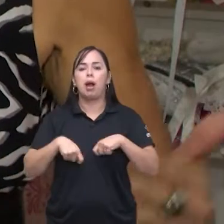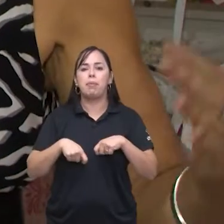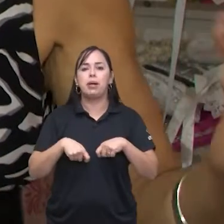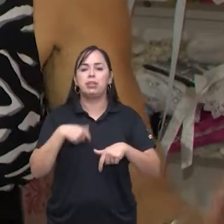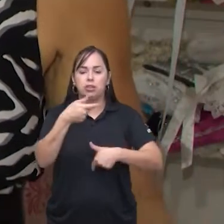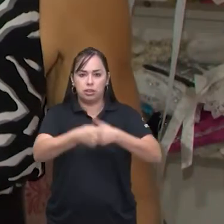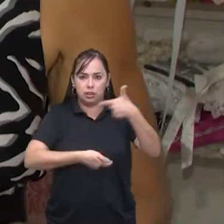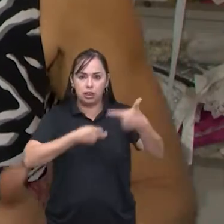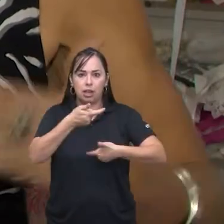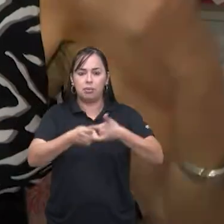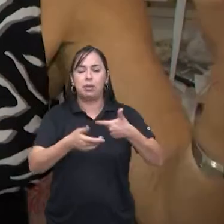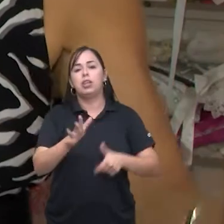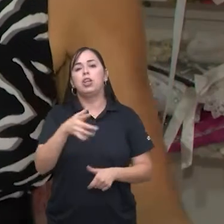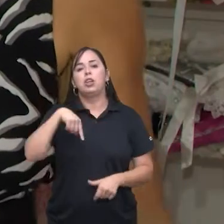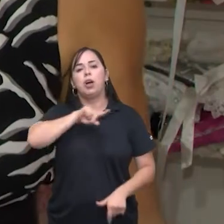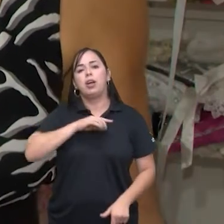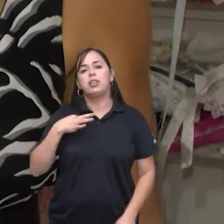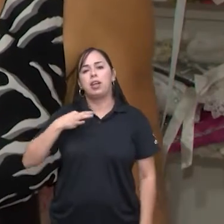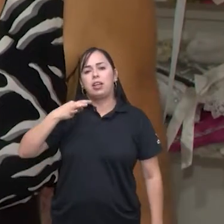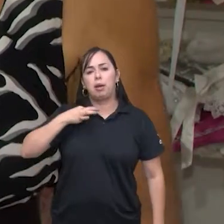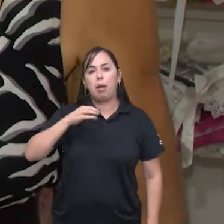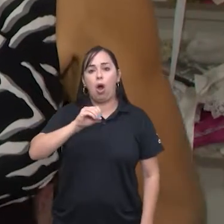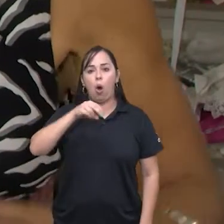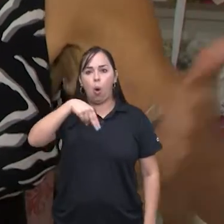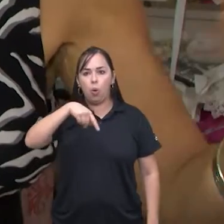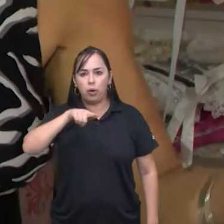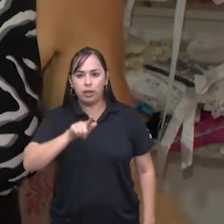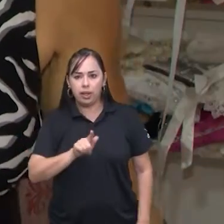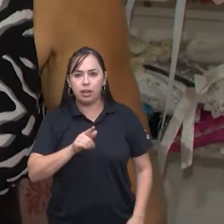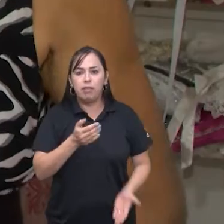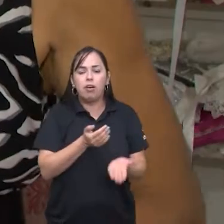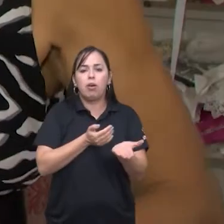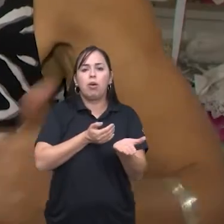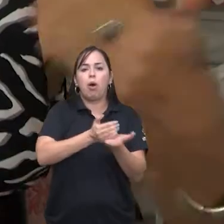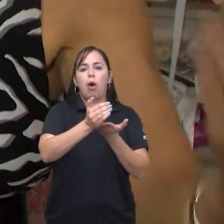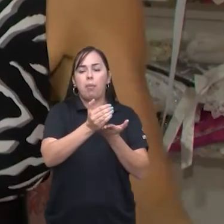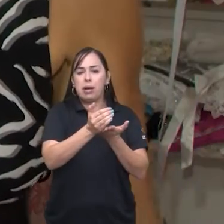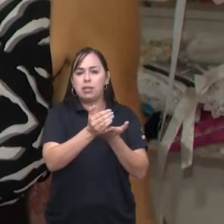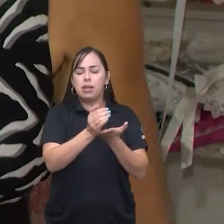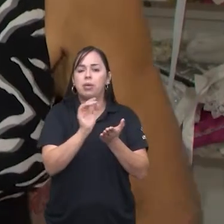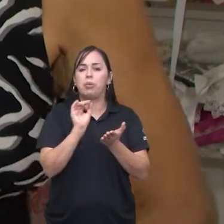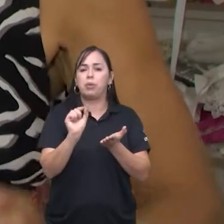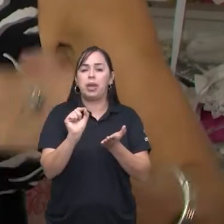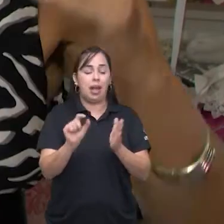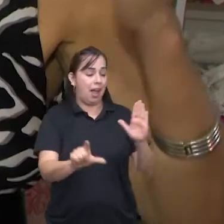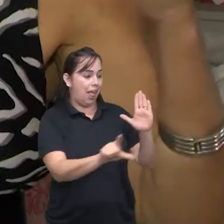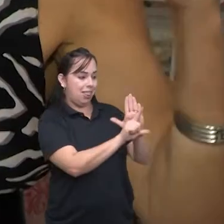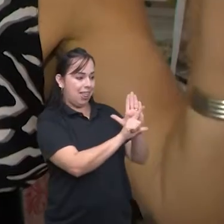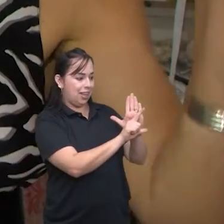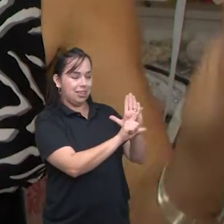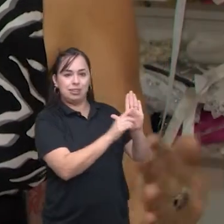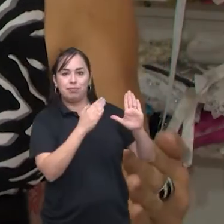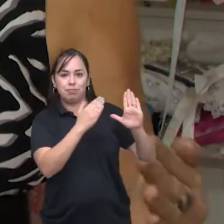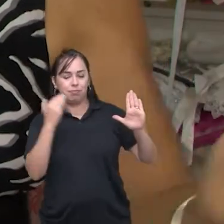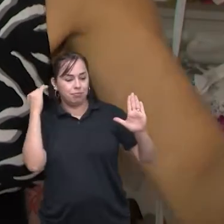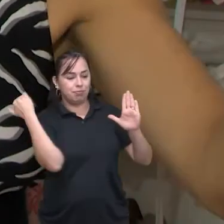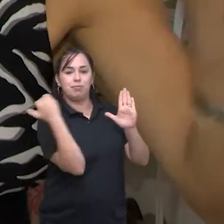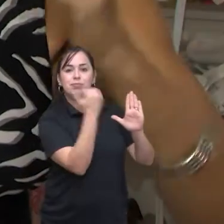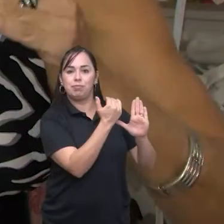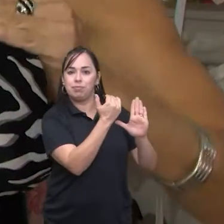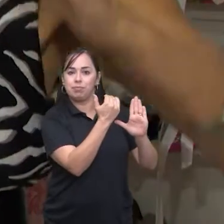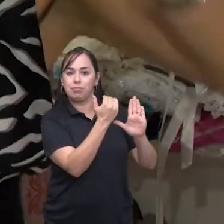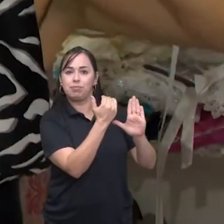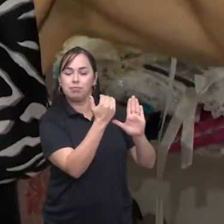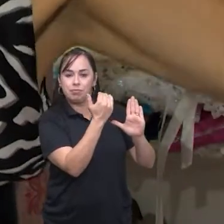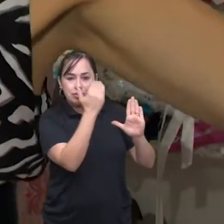daí que nós vamos conseguir trabalhar em cima disso, né? Nós como voluntários, nós como ONG, né? A gente vai começar a trabalhar em cima disso, porque vem